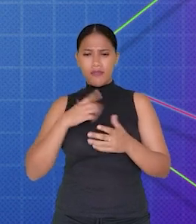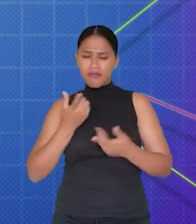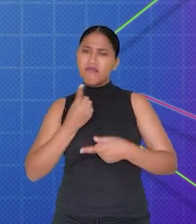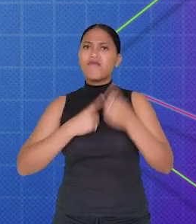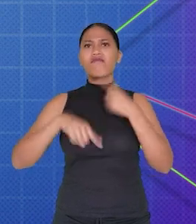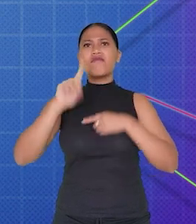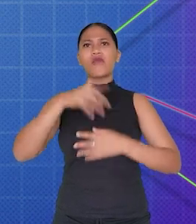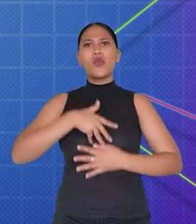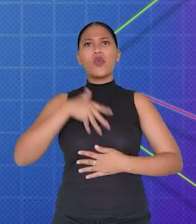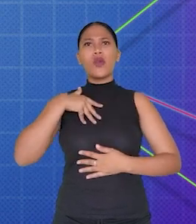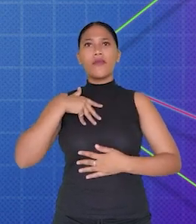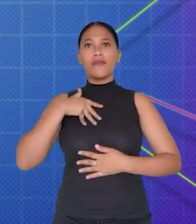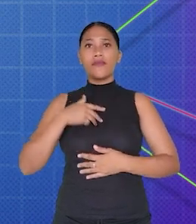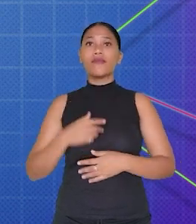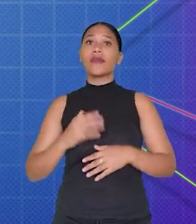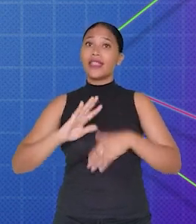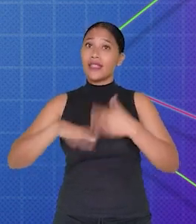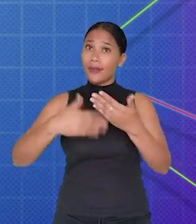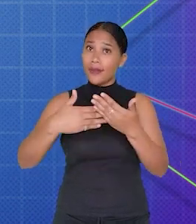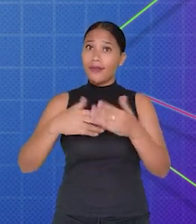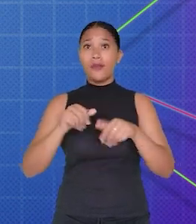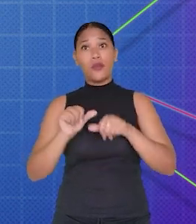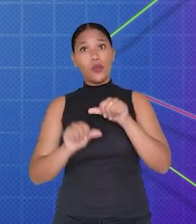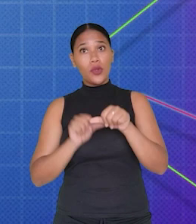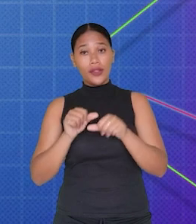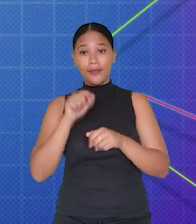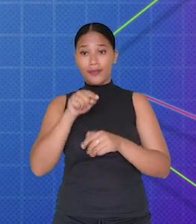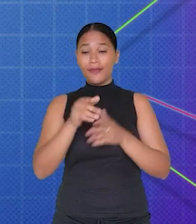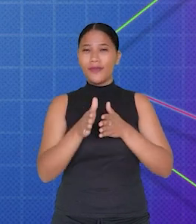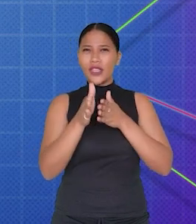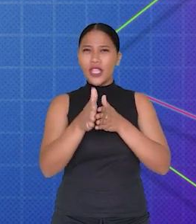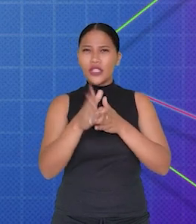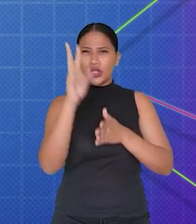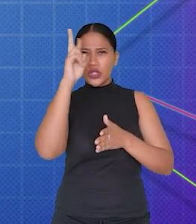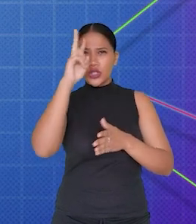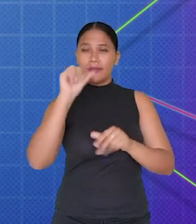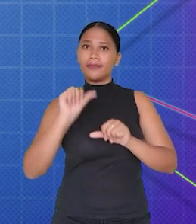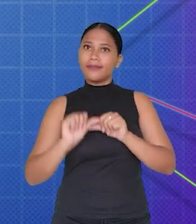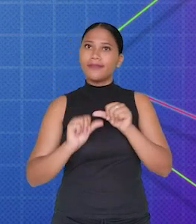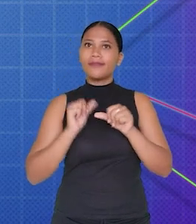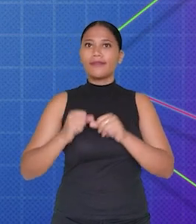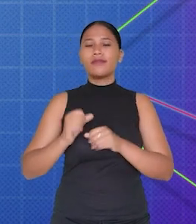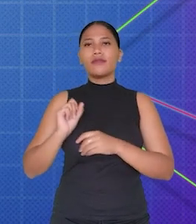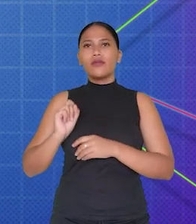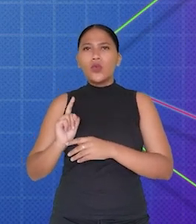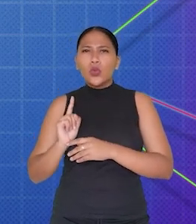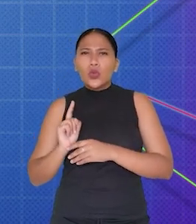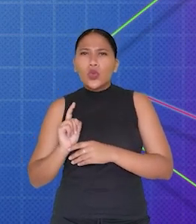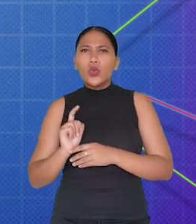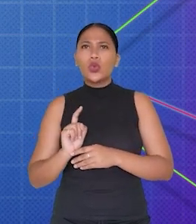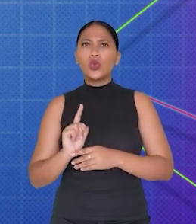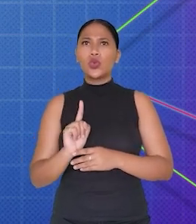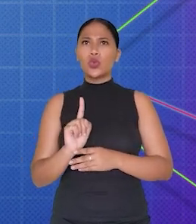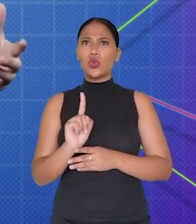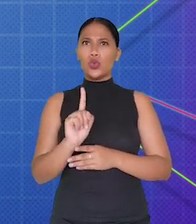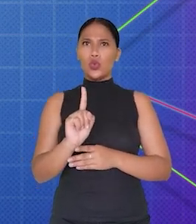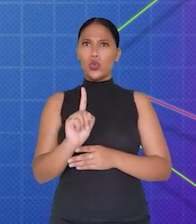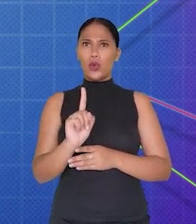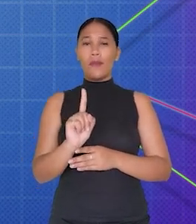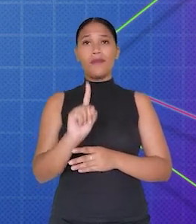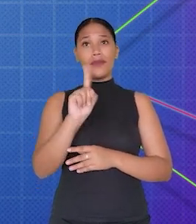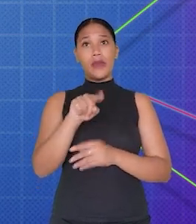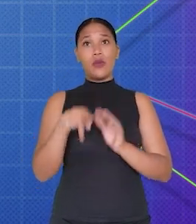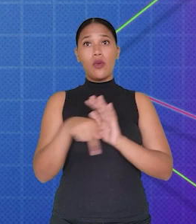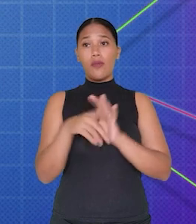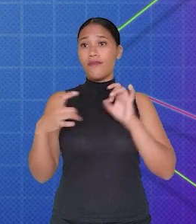autorrealização. Crescimento e mudança. Esse arco se concentra na transformação de um personagem ao longo do tempo,